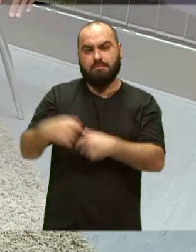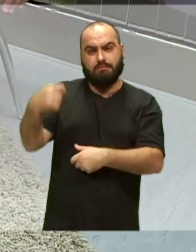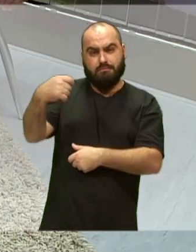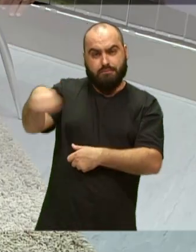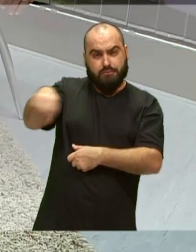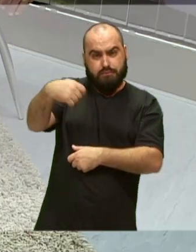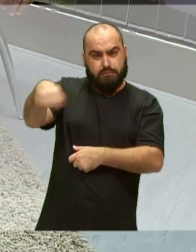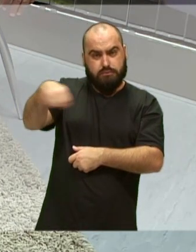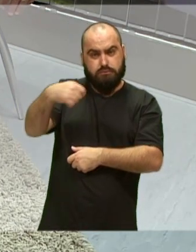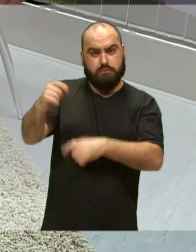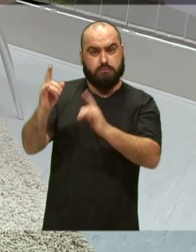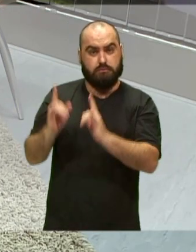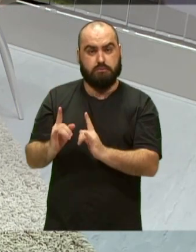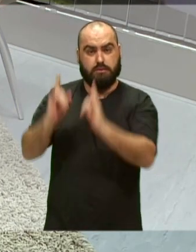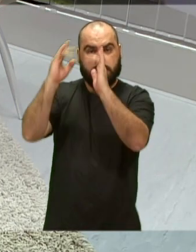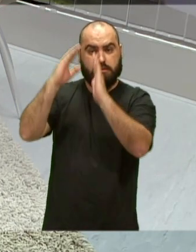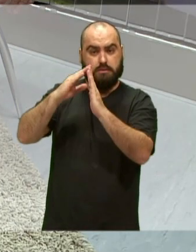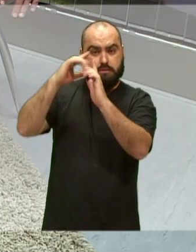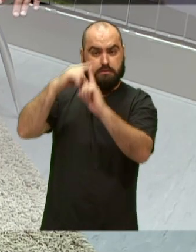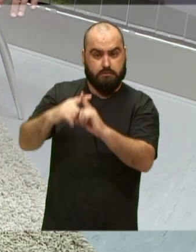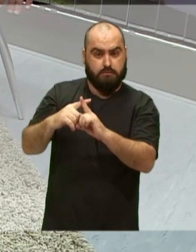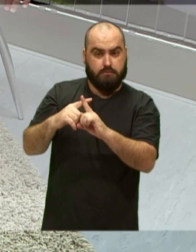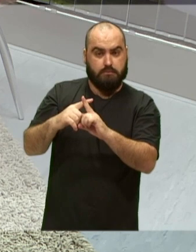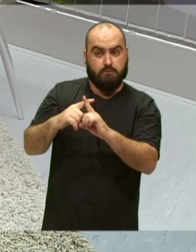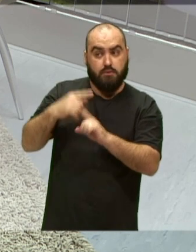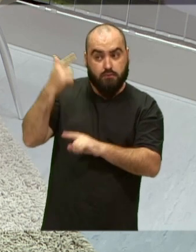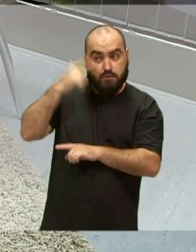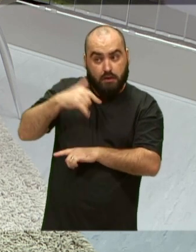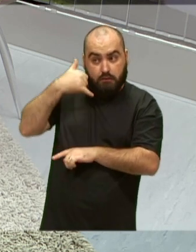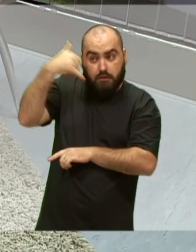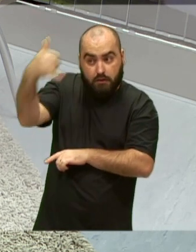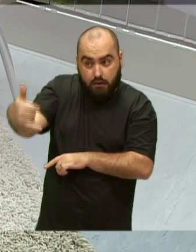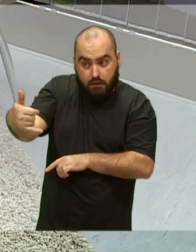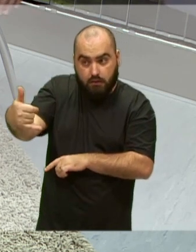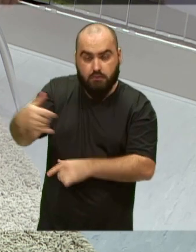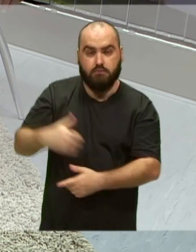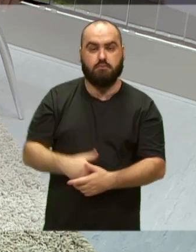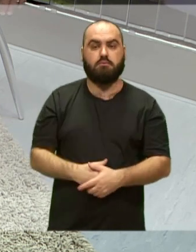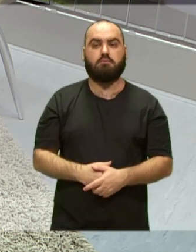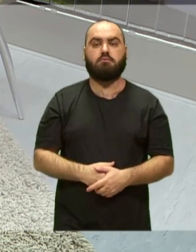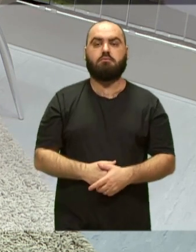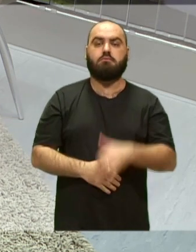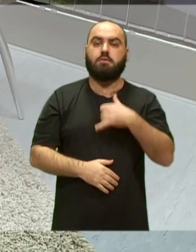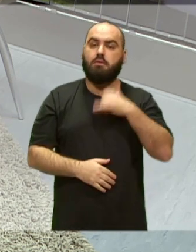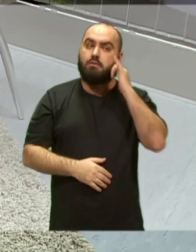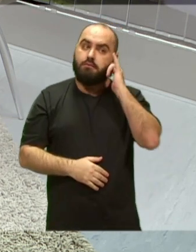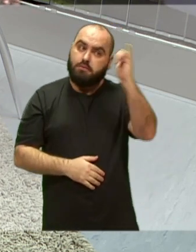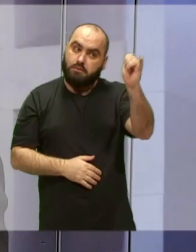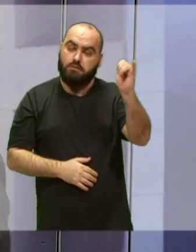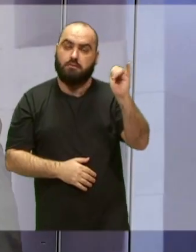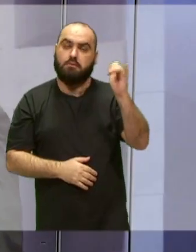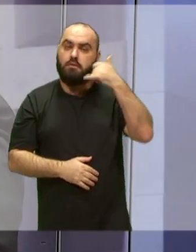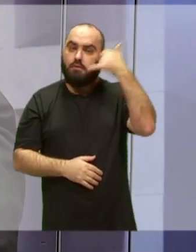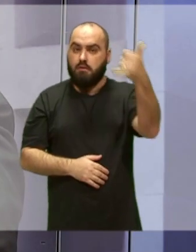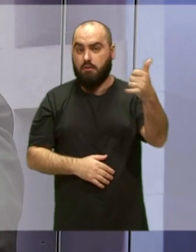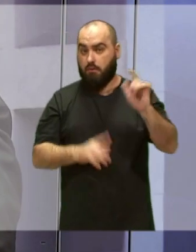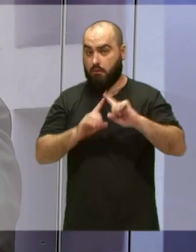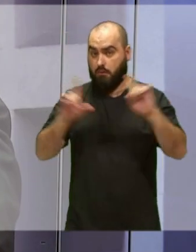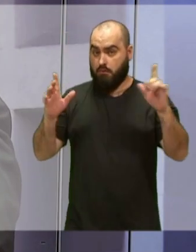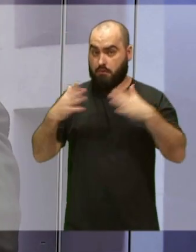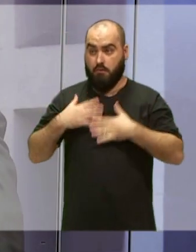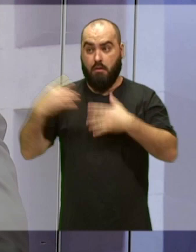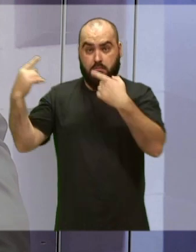Matriz disparou tem como falar com o padre aí então aí eu peguei liguei dig Mas o que eu quero dizer o seguinte que a minha